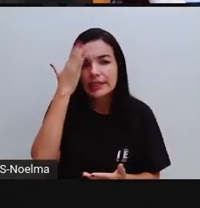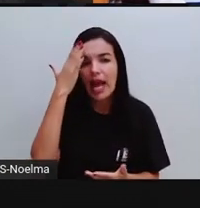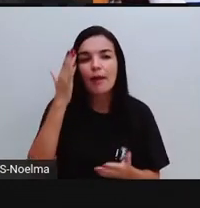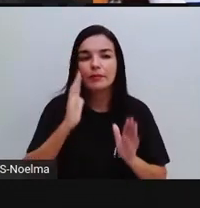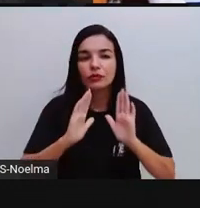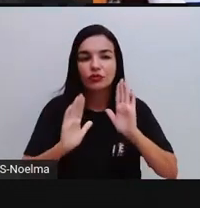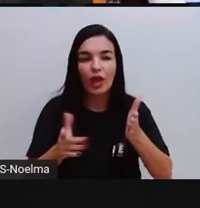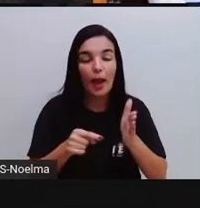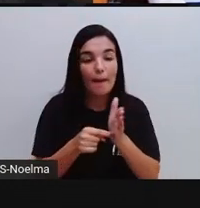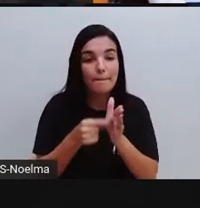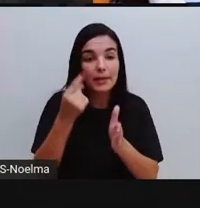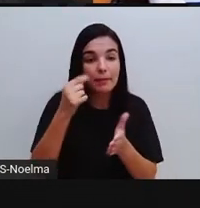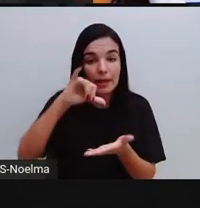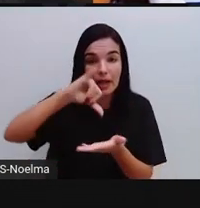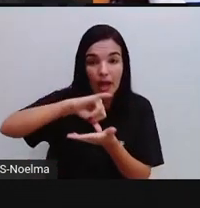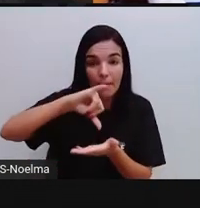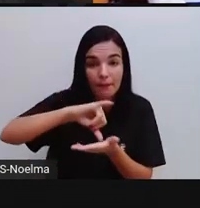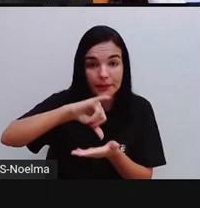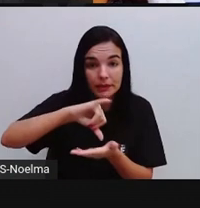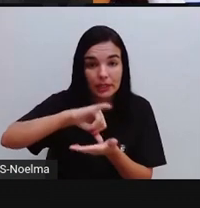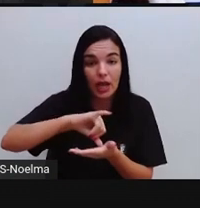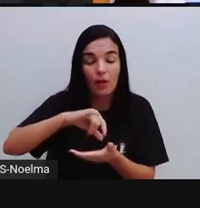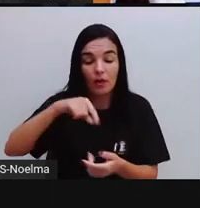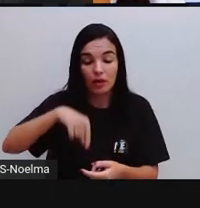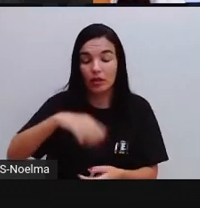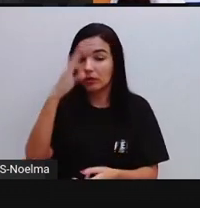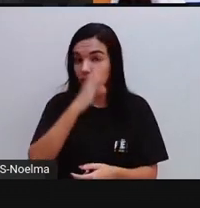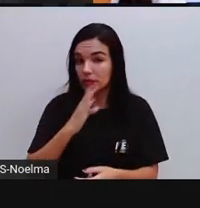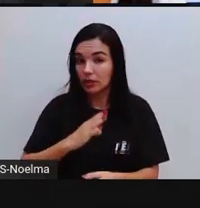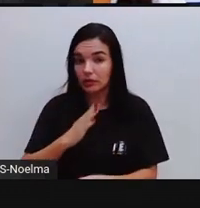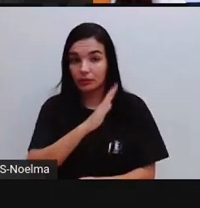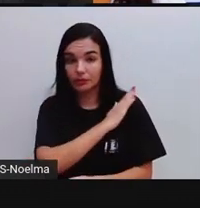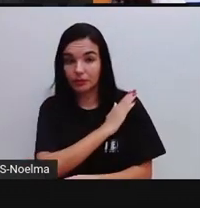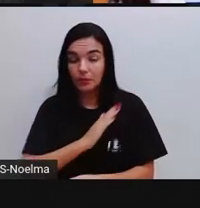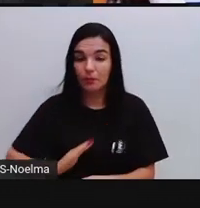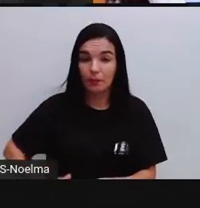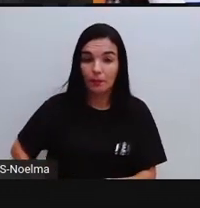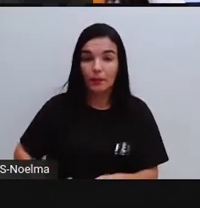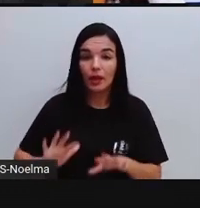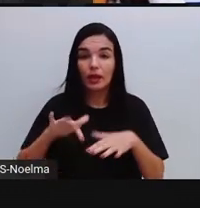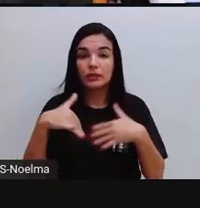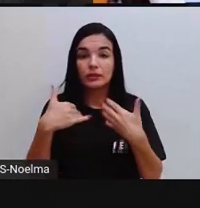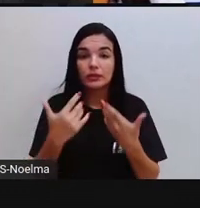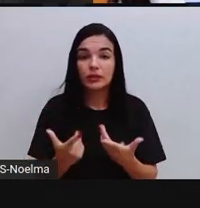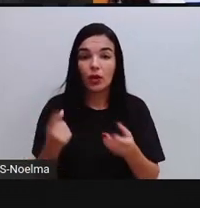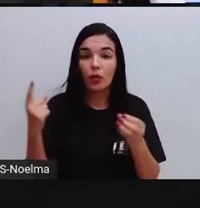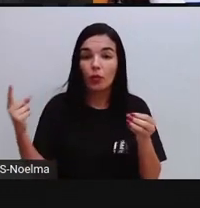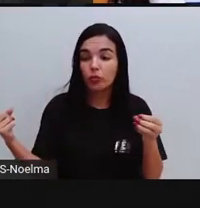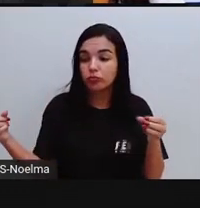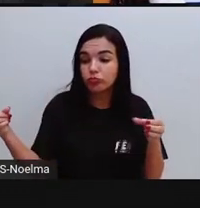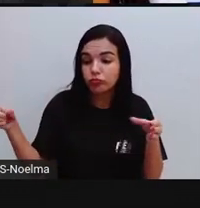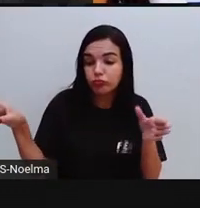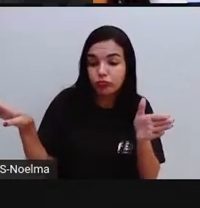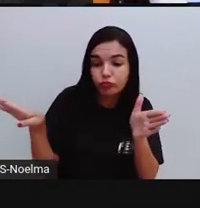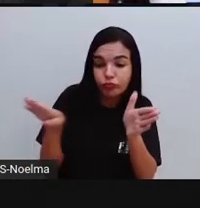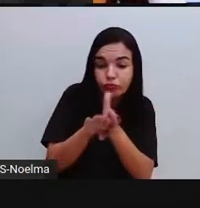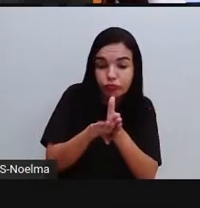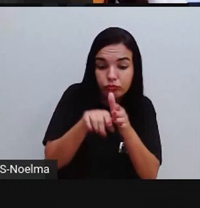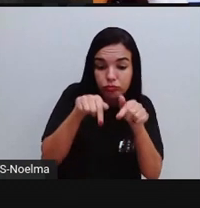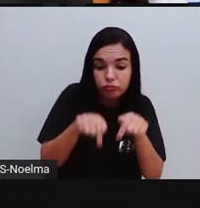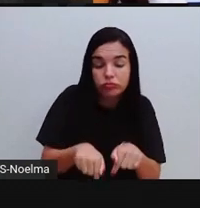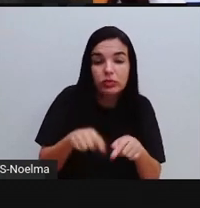foi a primeira capital da nação. O ponto de convergência natural de todas as culturas, então,